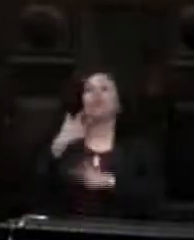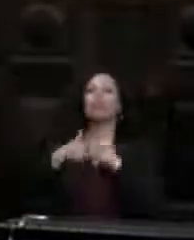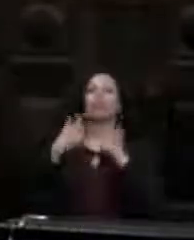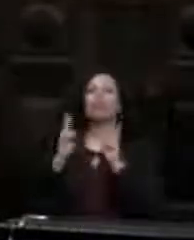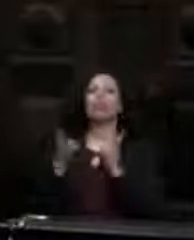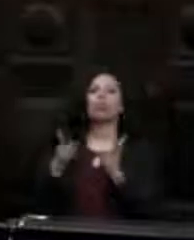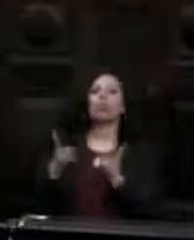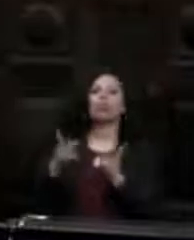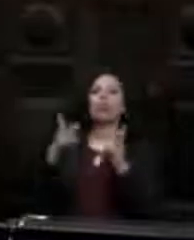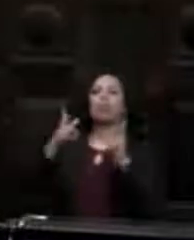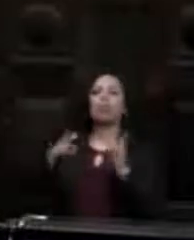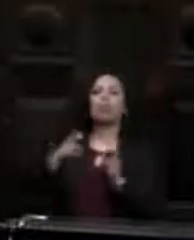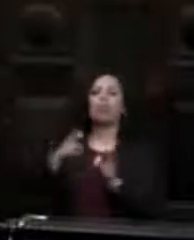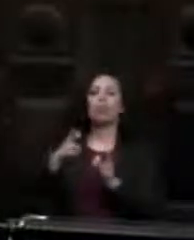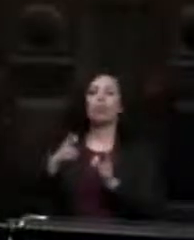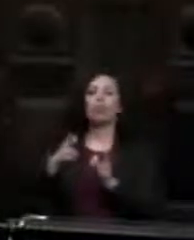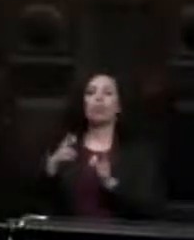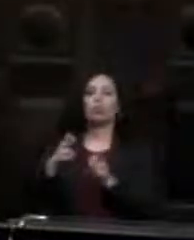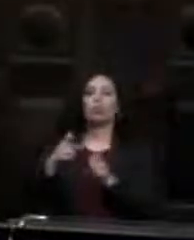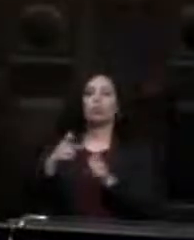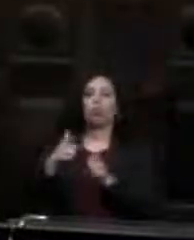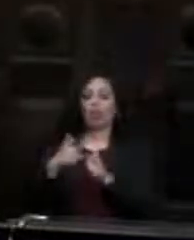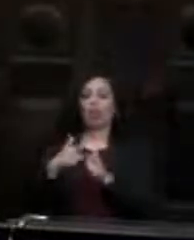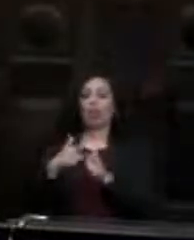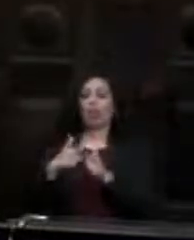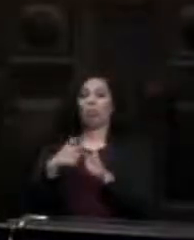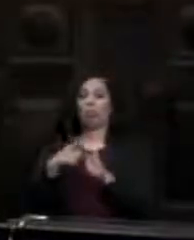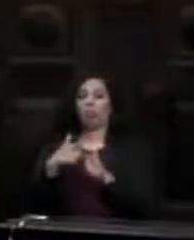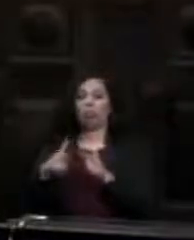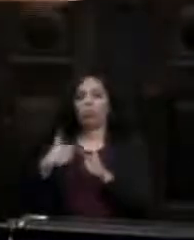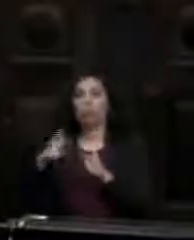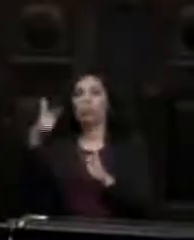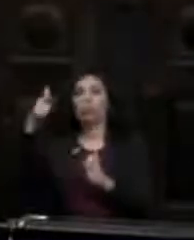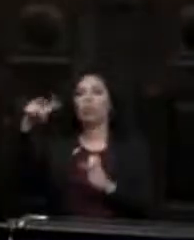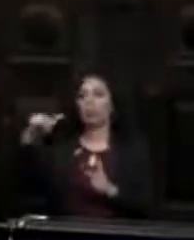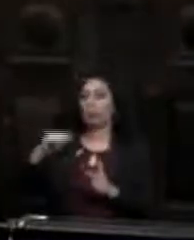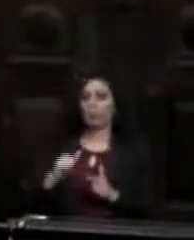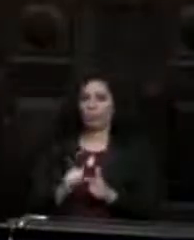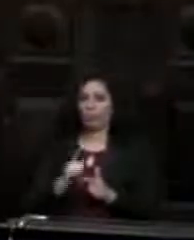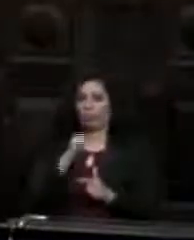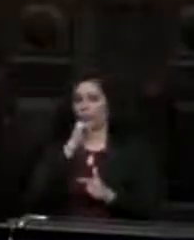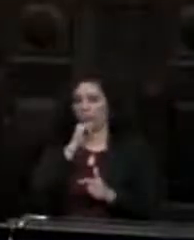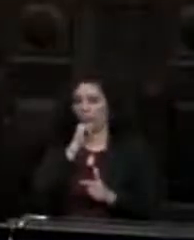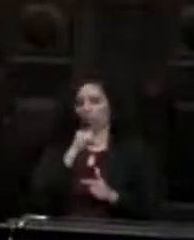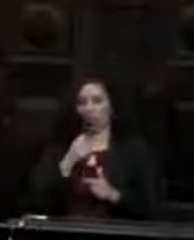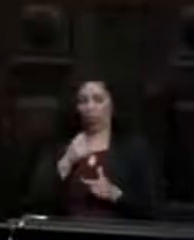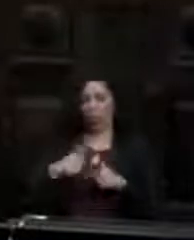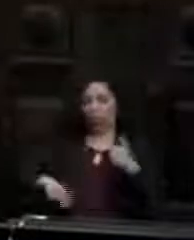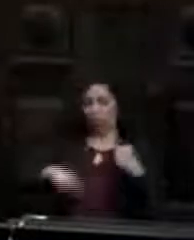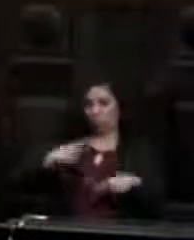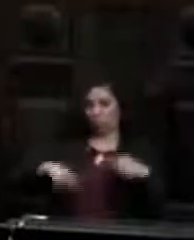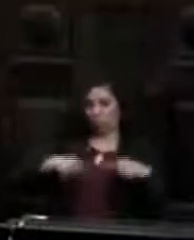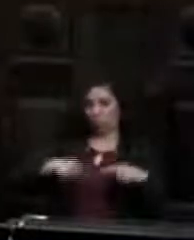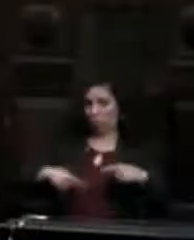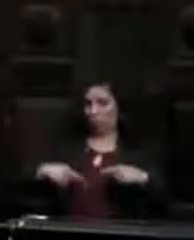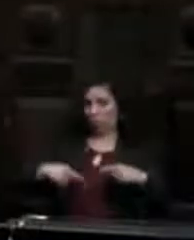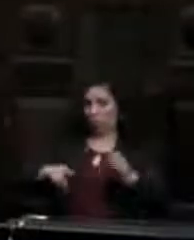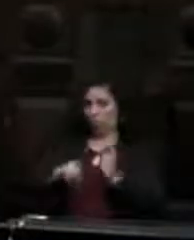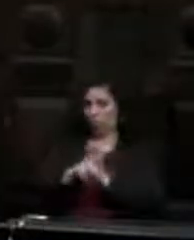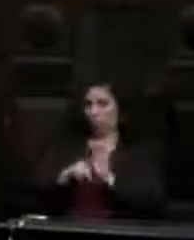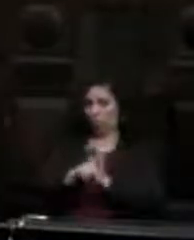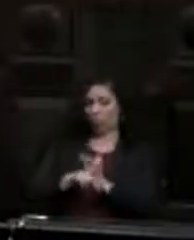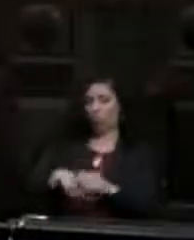sendo mais escandaloso ainda na política da cultura. Então, esta